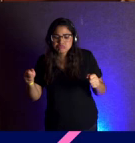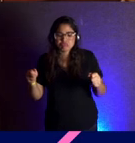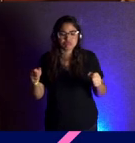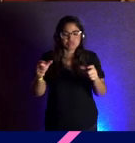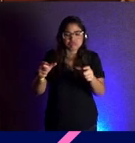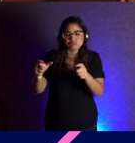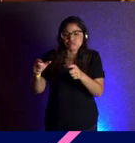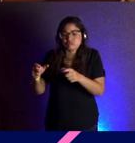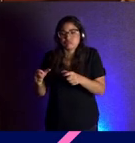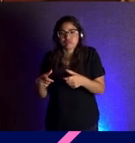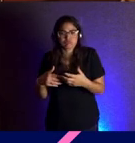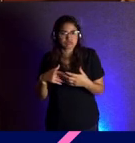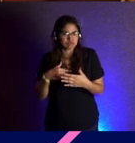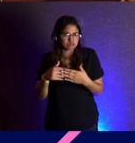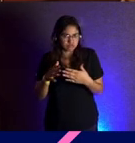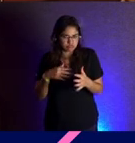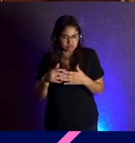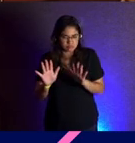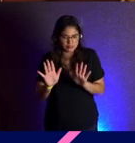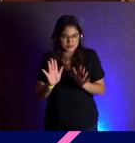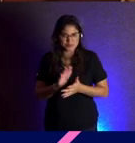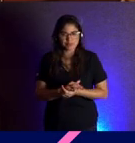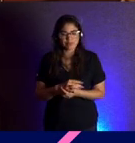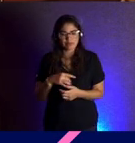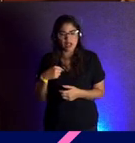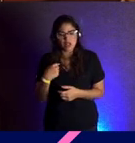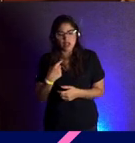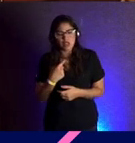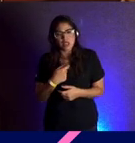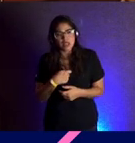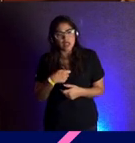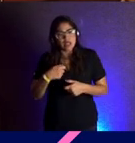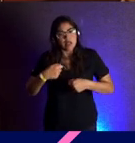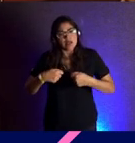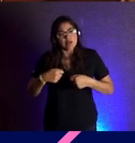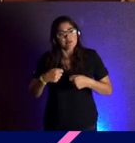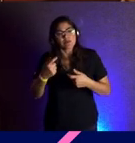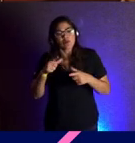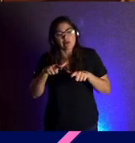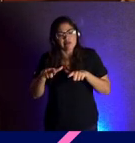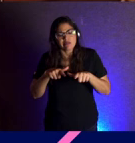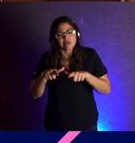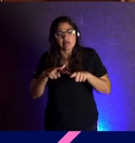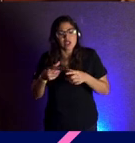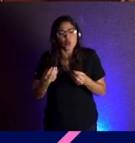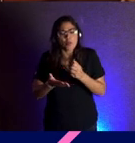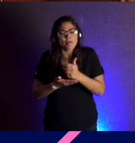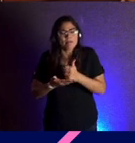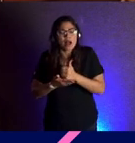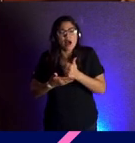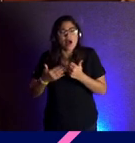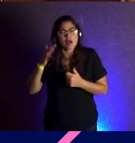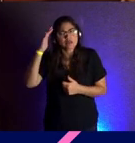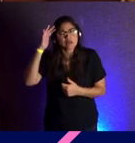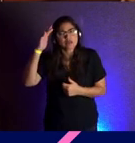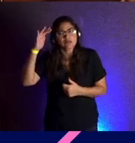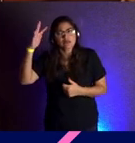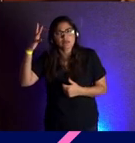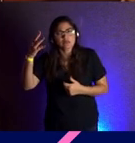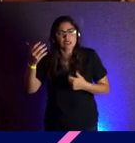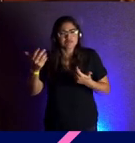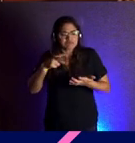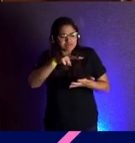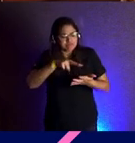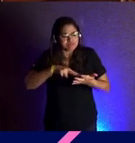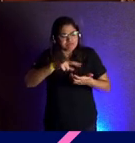A gente tem que trabalhar com bases que são, como eu estava dizendo lá no começo, que são abertas e que possam ser verificadas e